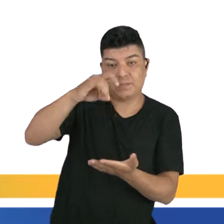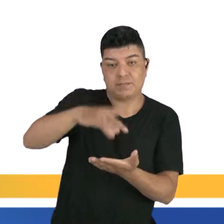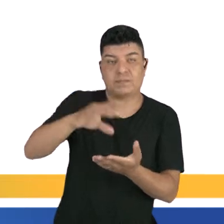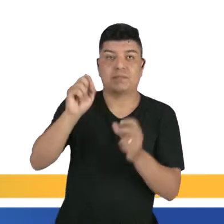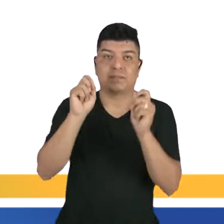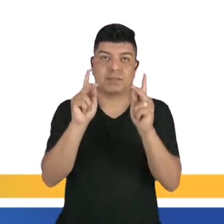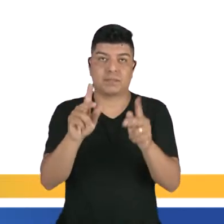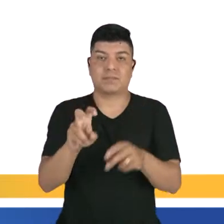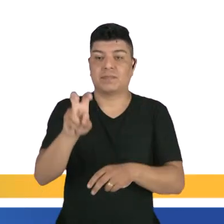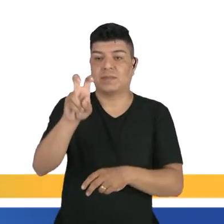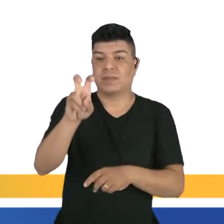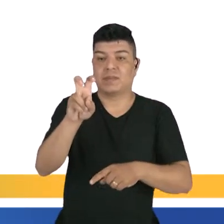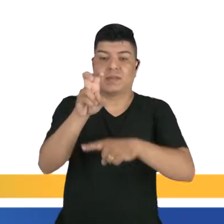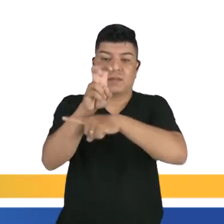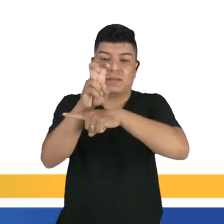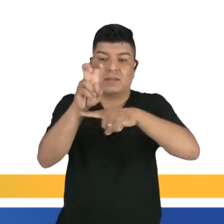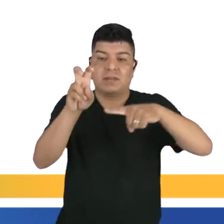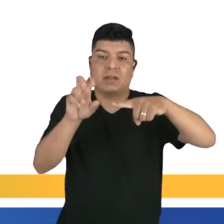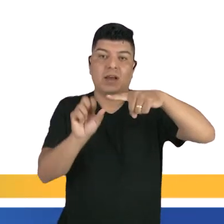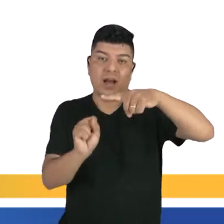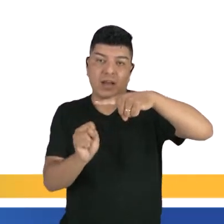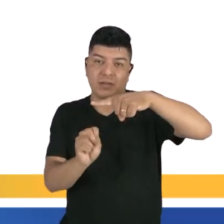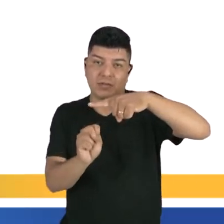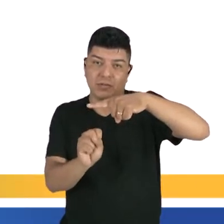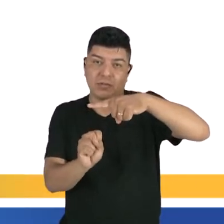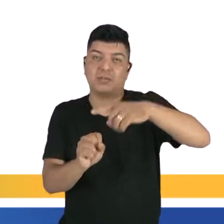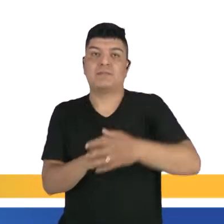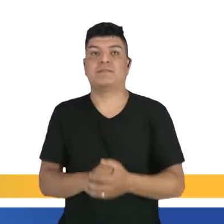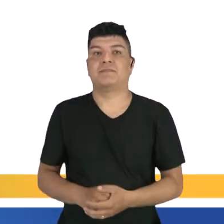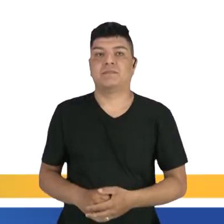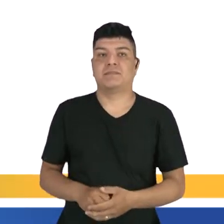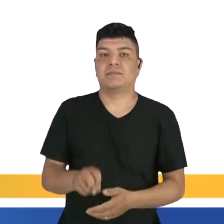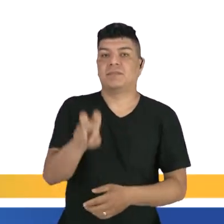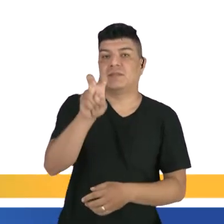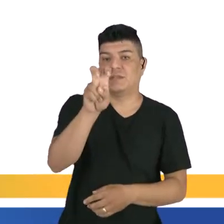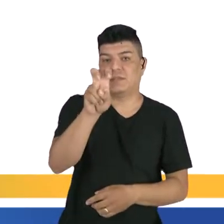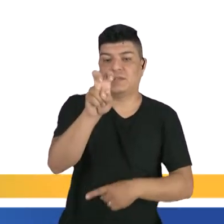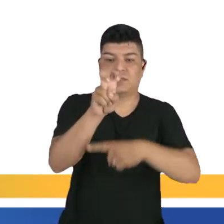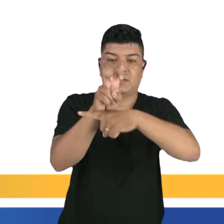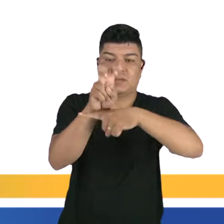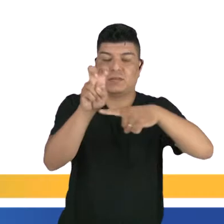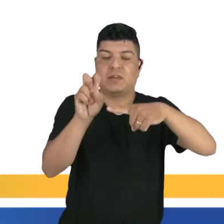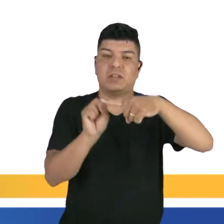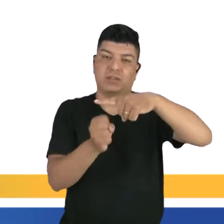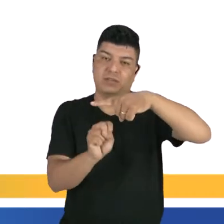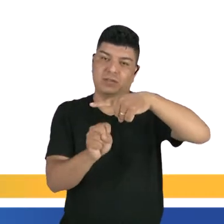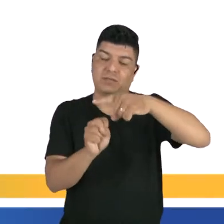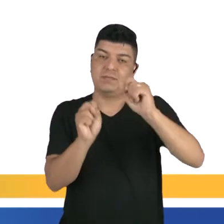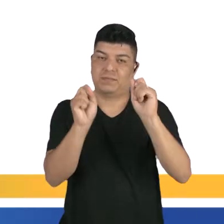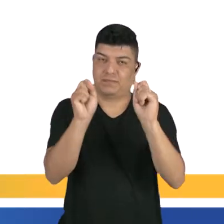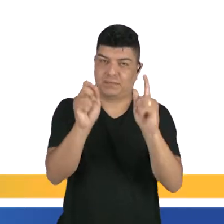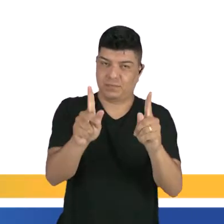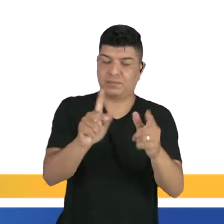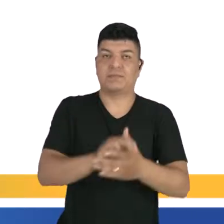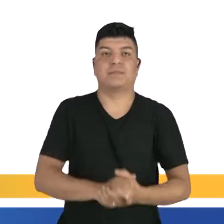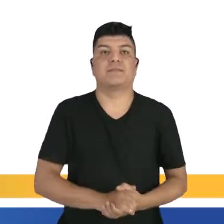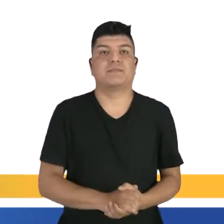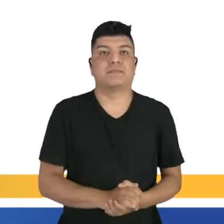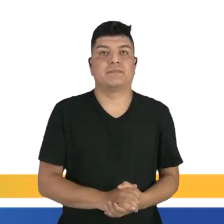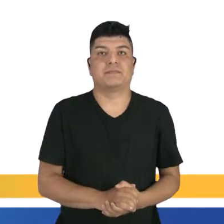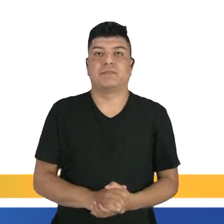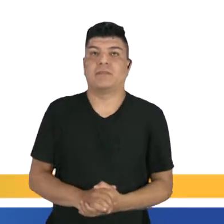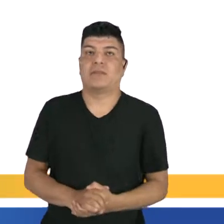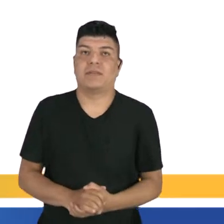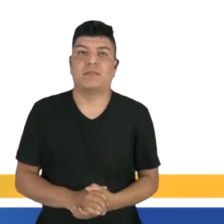Então, 5 oitavos, ou seja, 5 partes de 8, ok? Então, aqui eu tenho